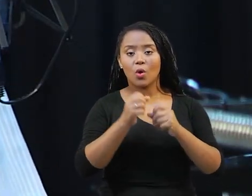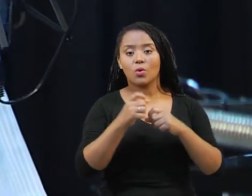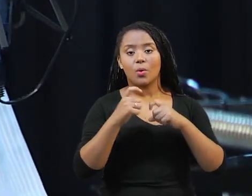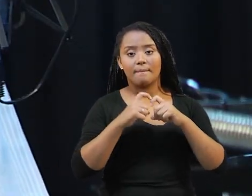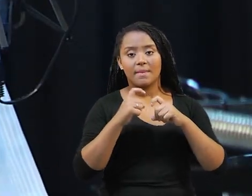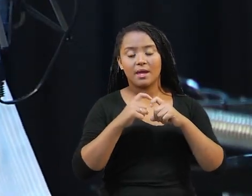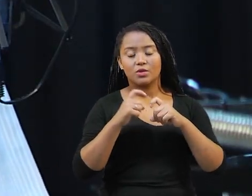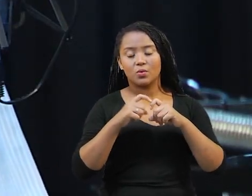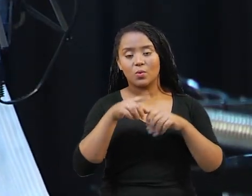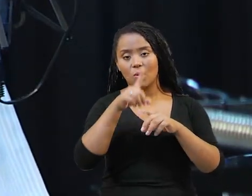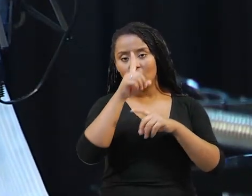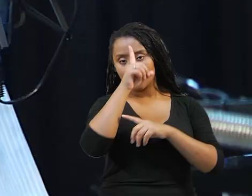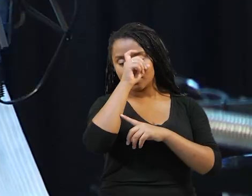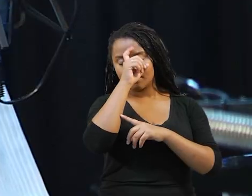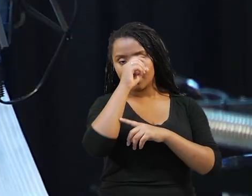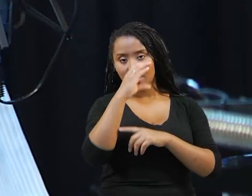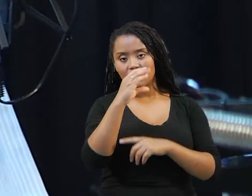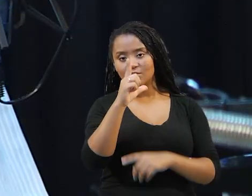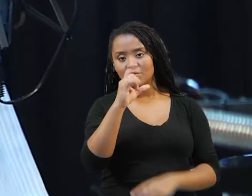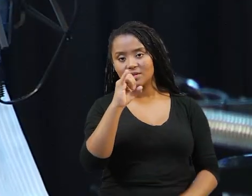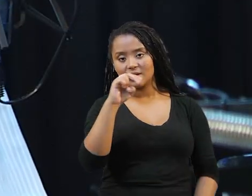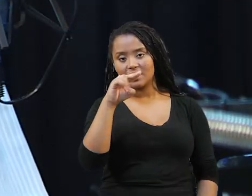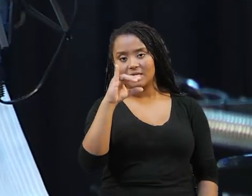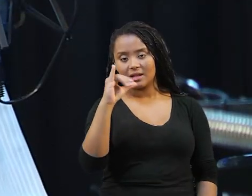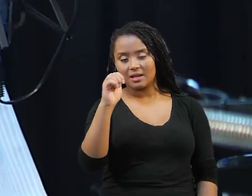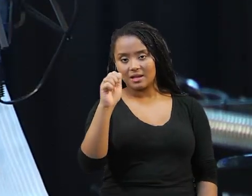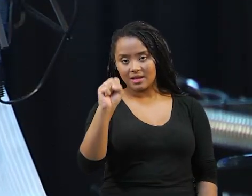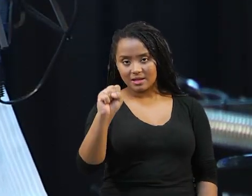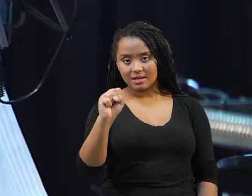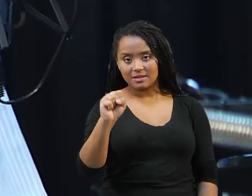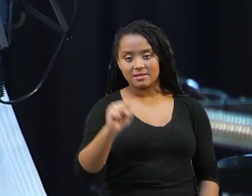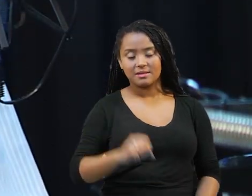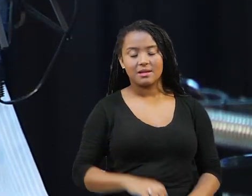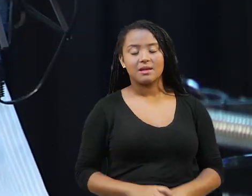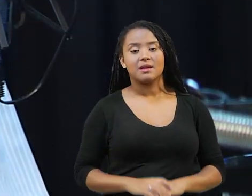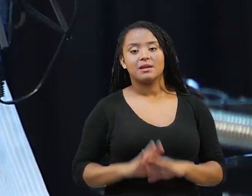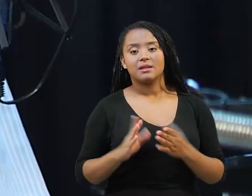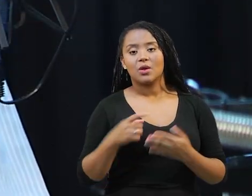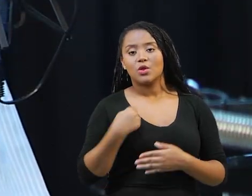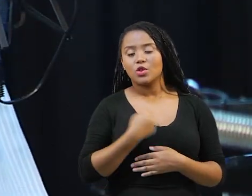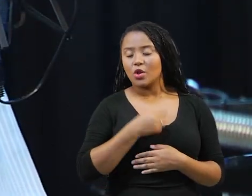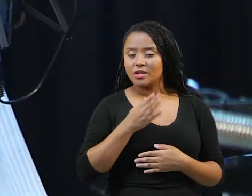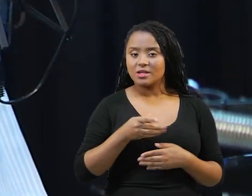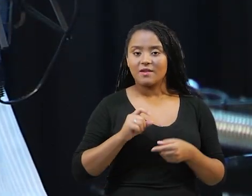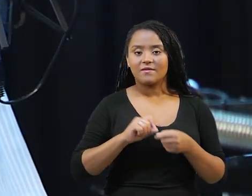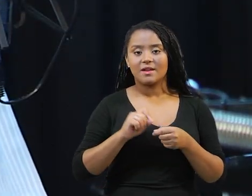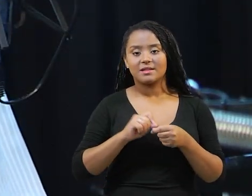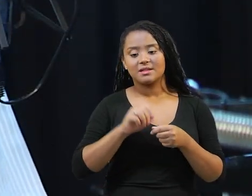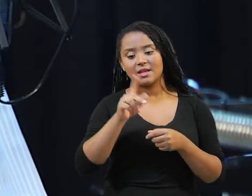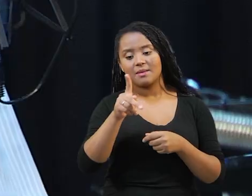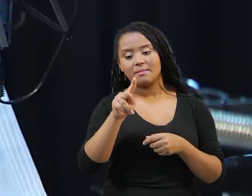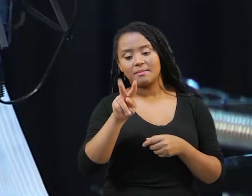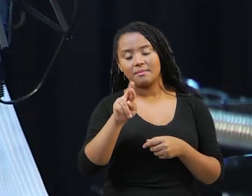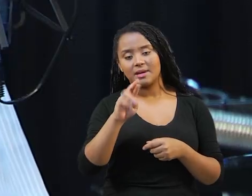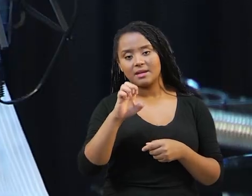ensino, porque todo médico no hospital de clínicas acaba sendo um pouco preceptor, né? Então a gente